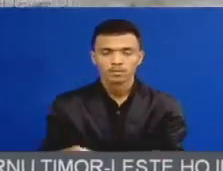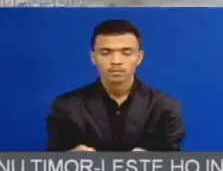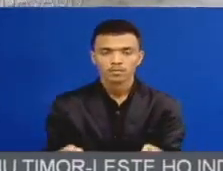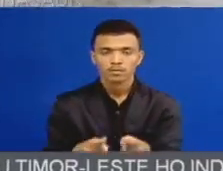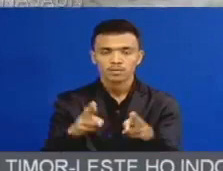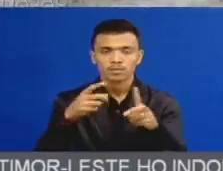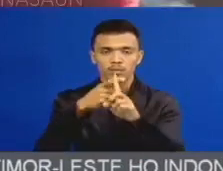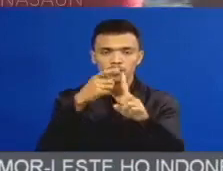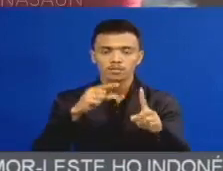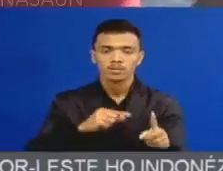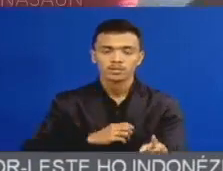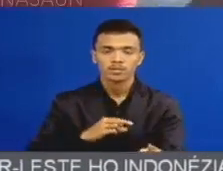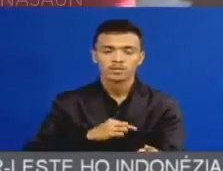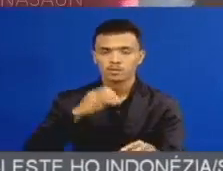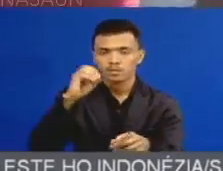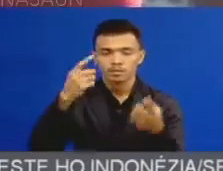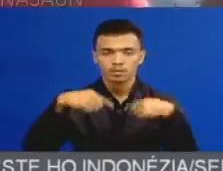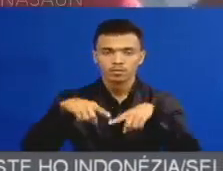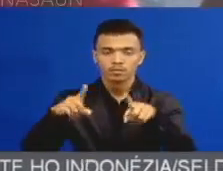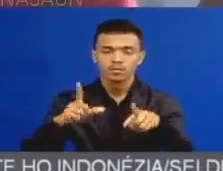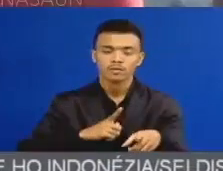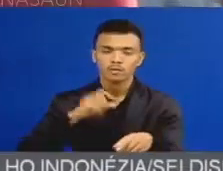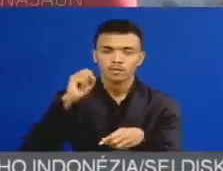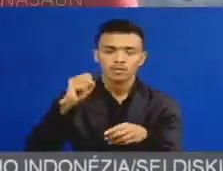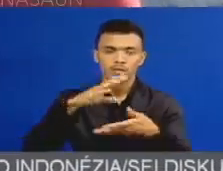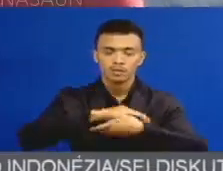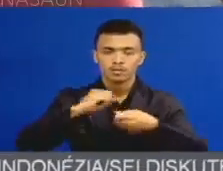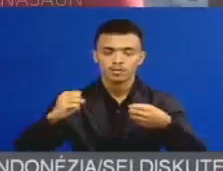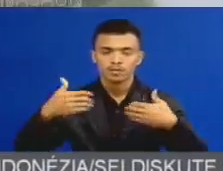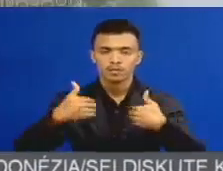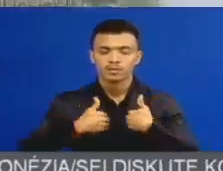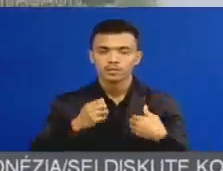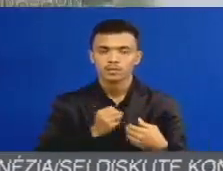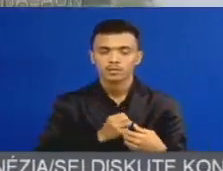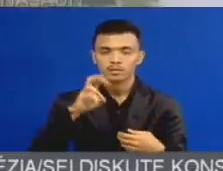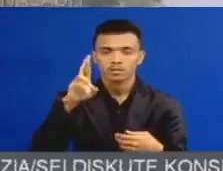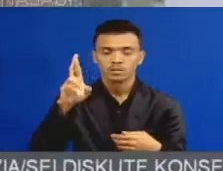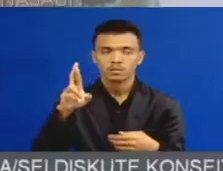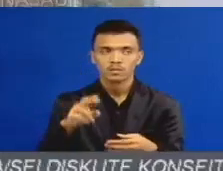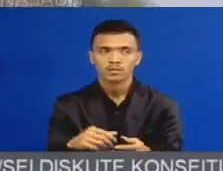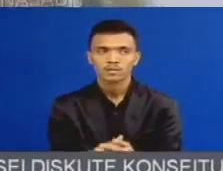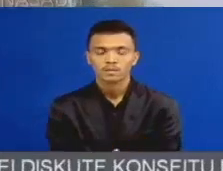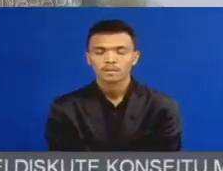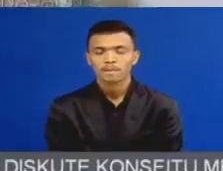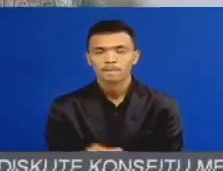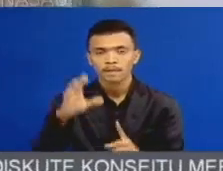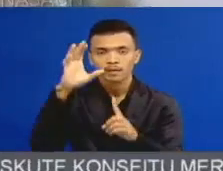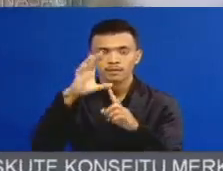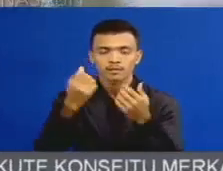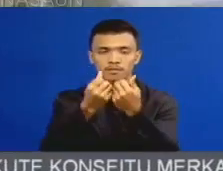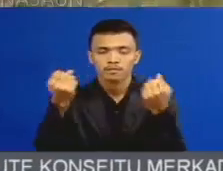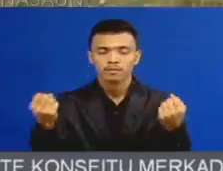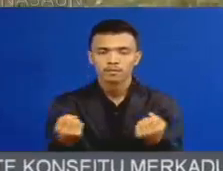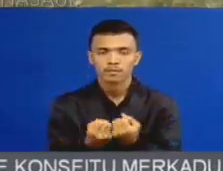glenu balois, sempre estraga área produção natar Iassaré. Residente a Sulau, Jaco Menezes, no Sefi Aldea